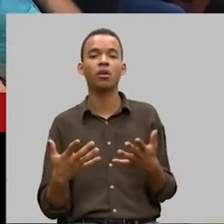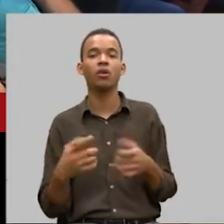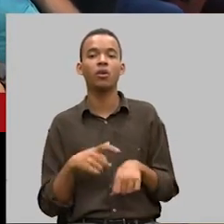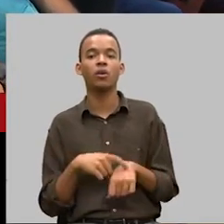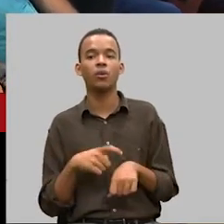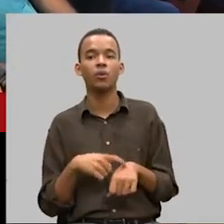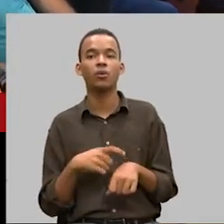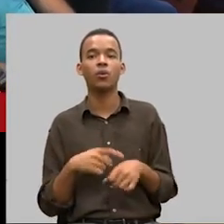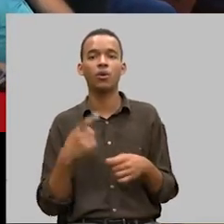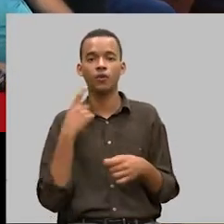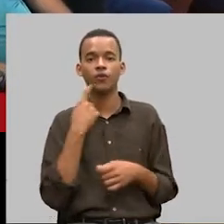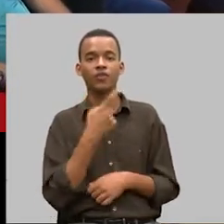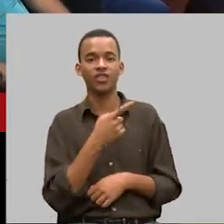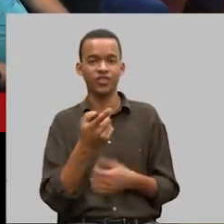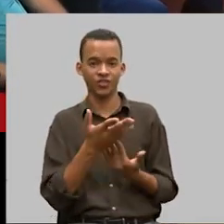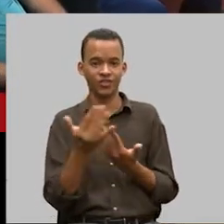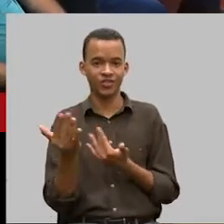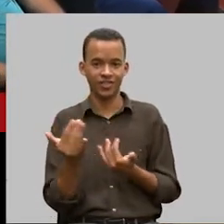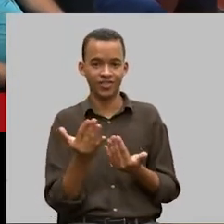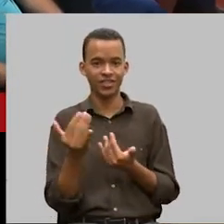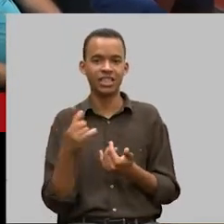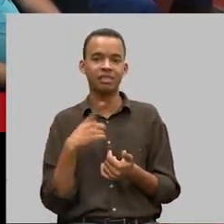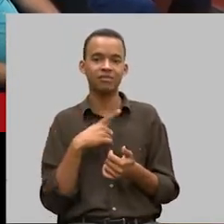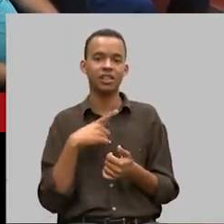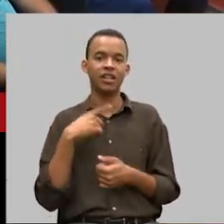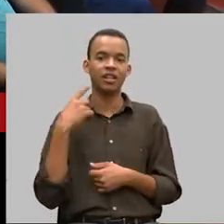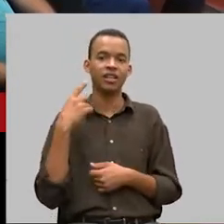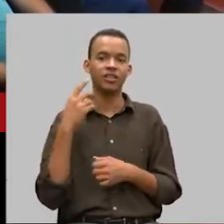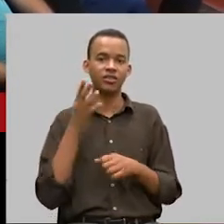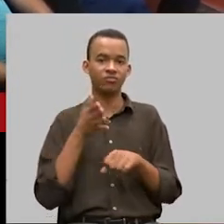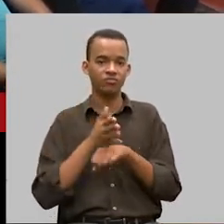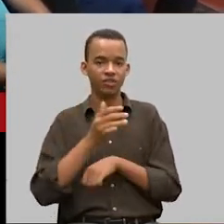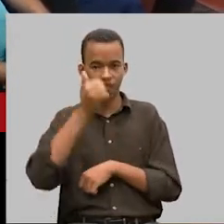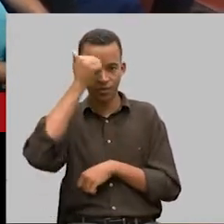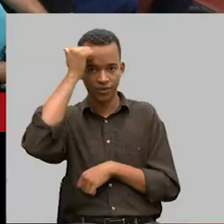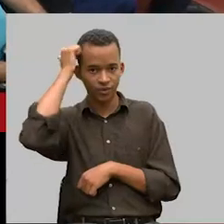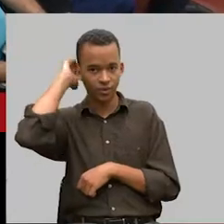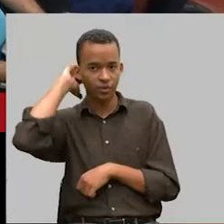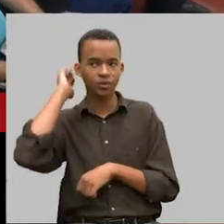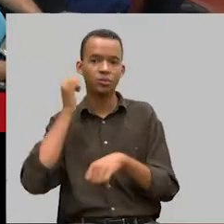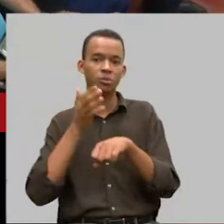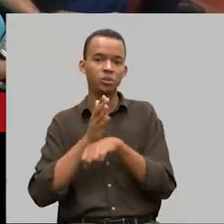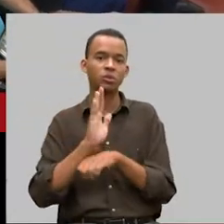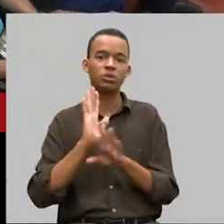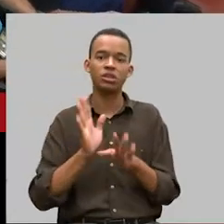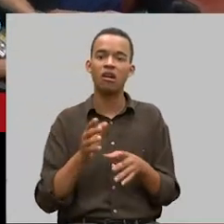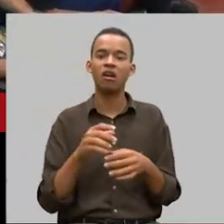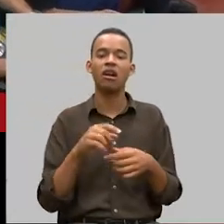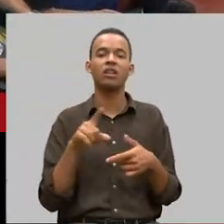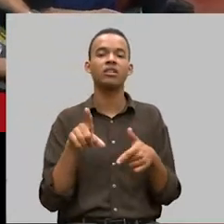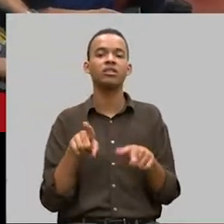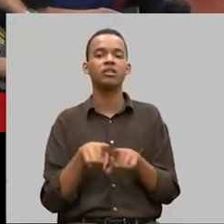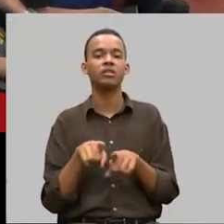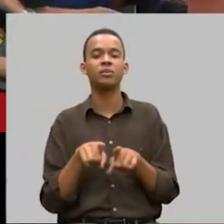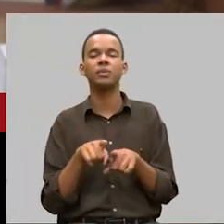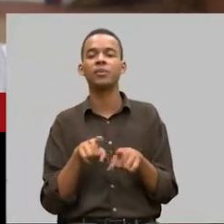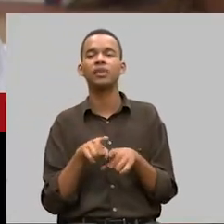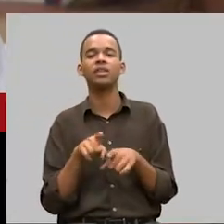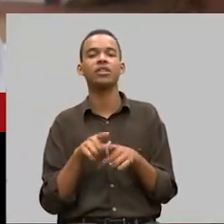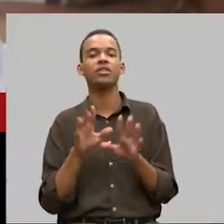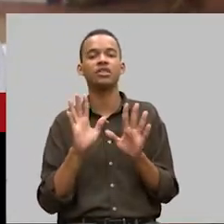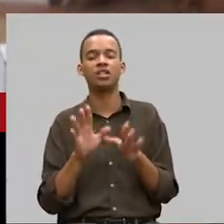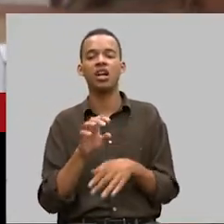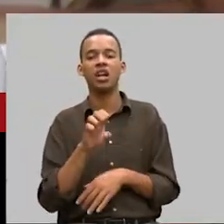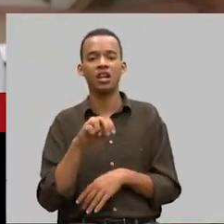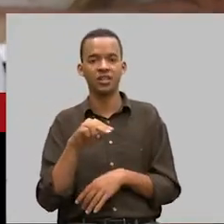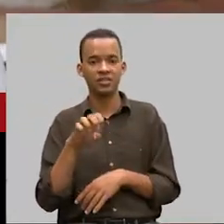jovens aí que passa no vestibular lá né resultados excelentes no ENEM pros cursos de medicina e vários